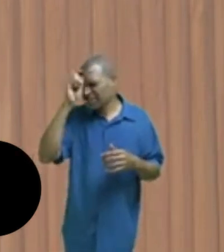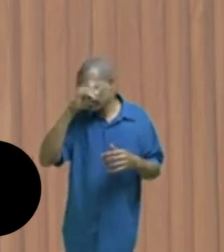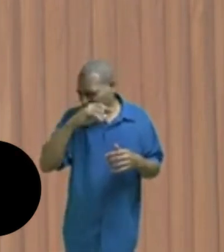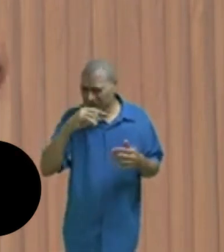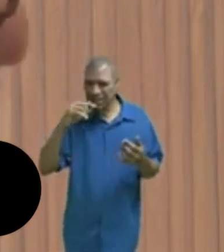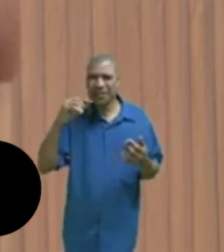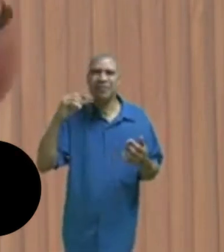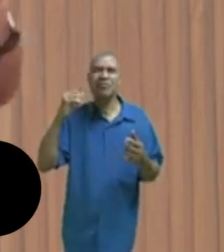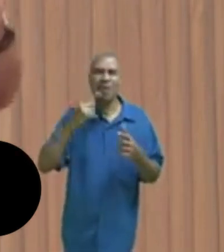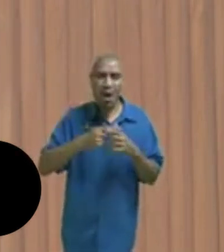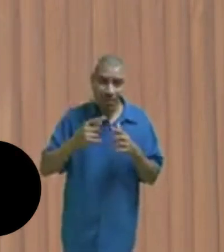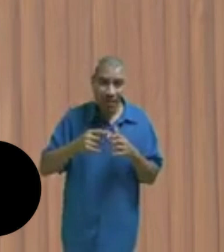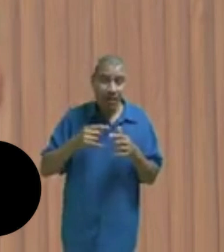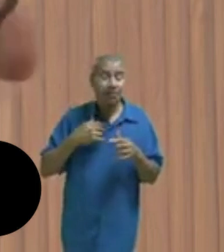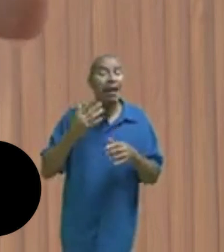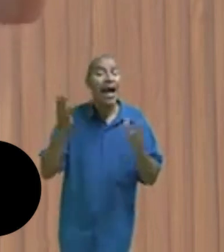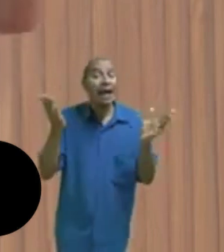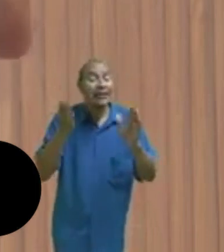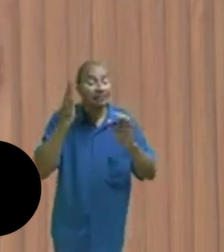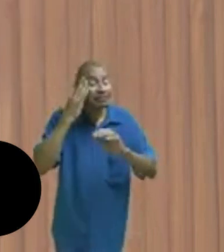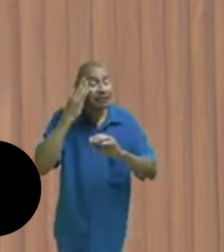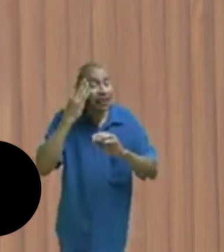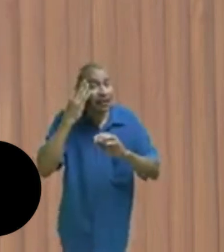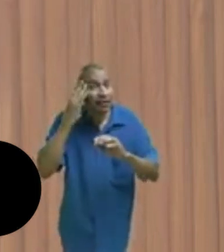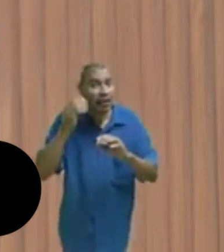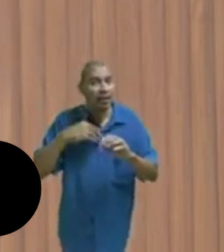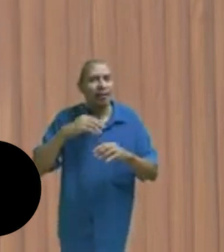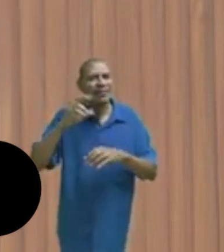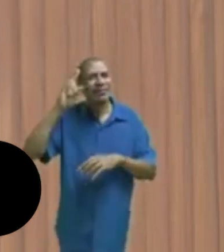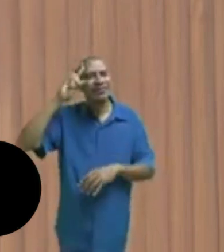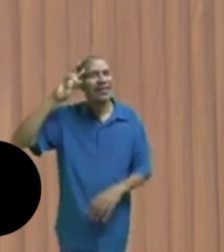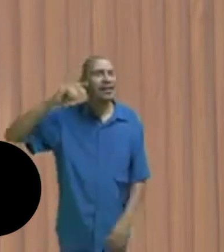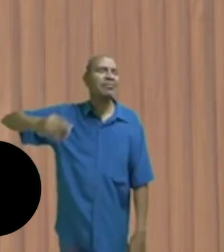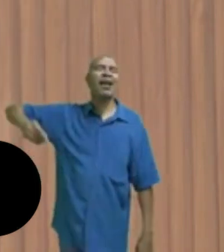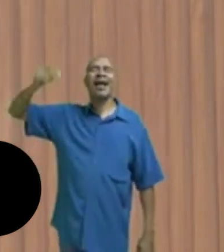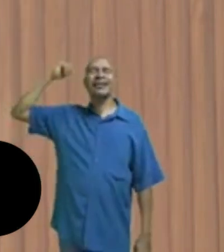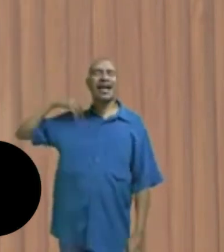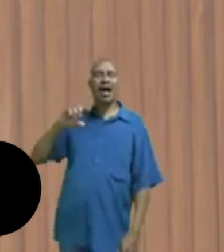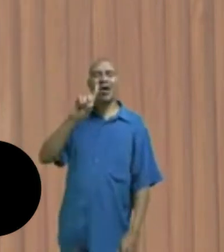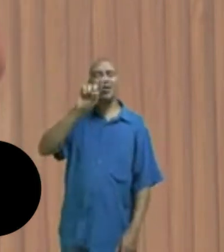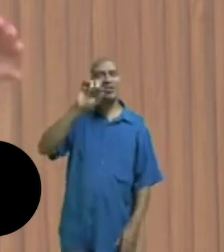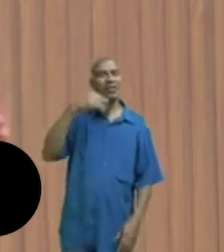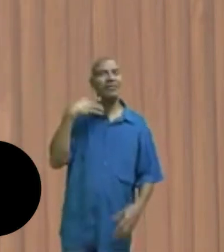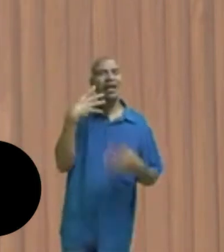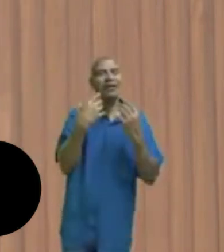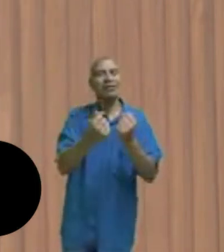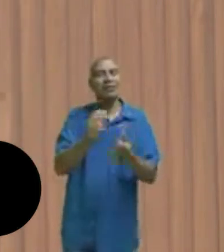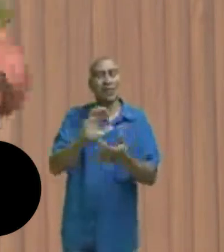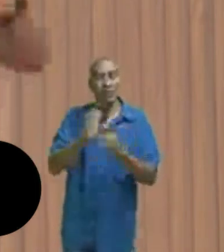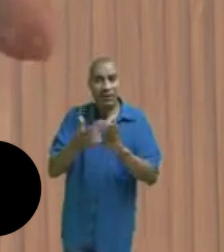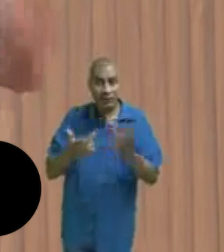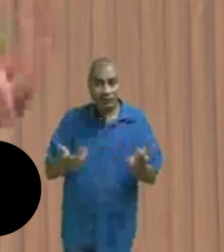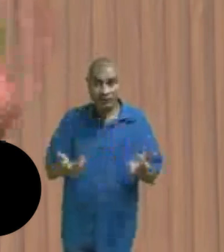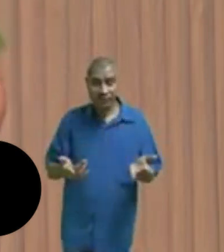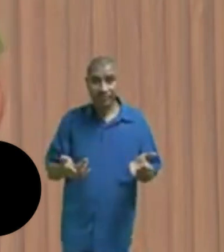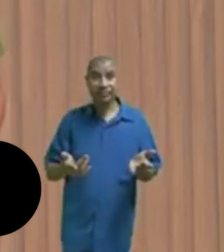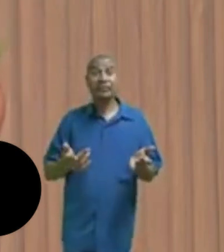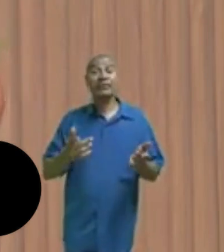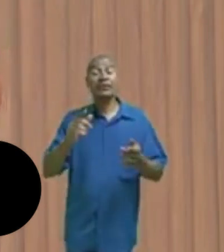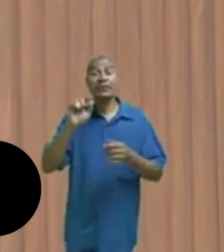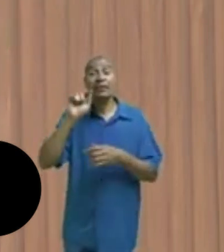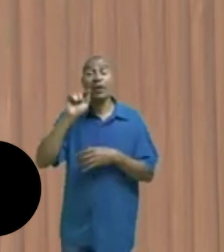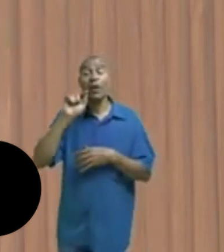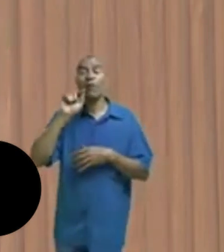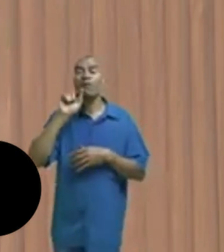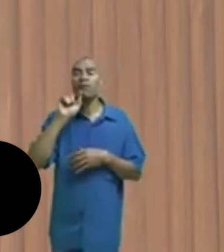ao lembrar do que Cristo fez e do dia que nos encontramos com Ele, olha, seja como for, hoje é o